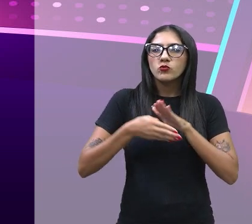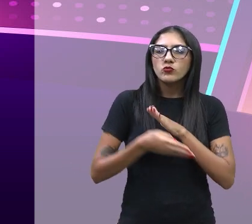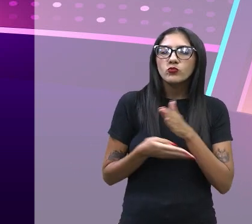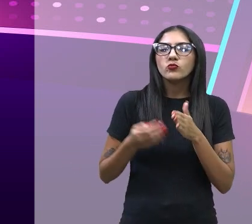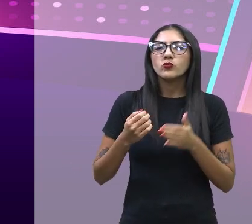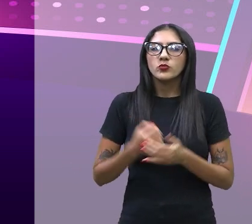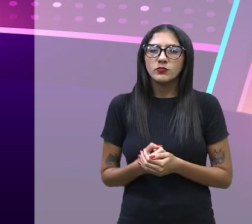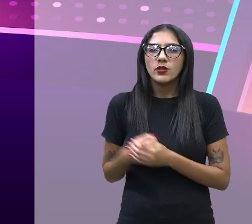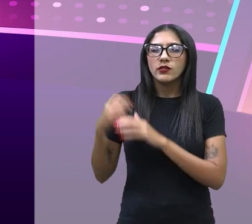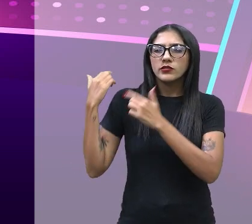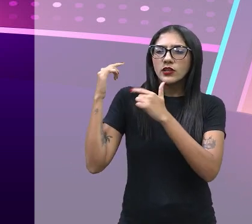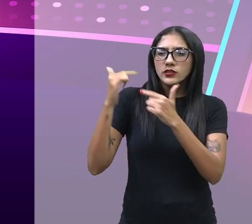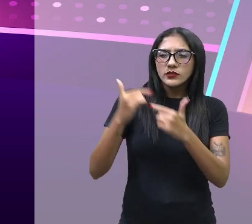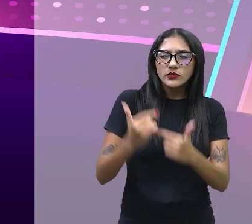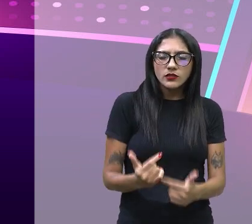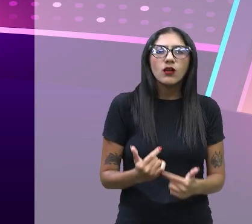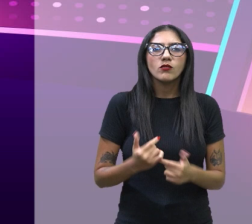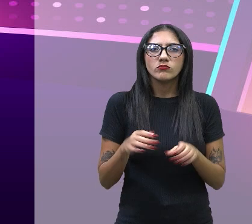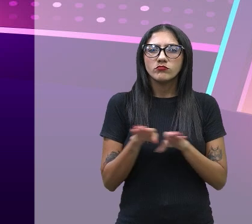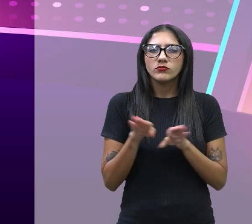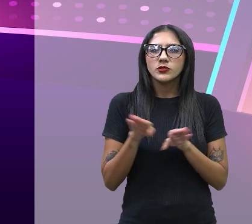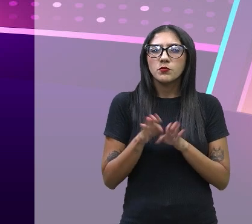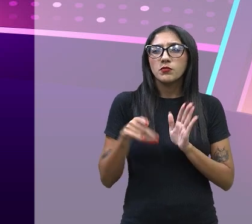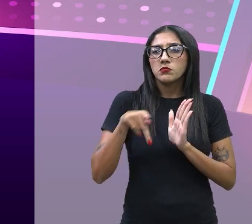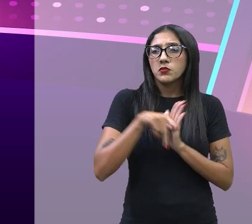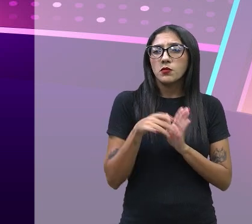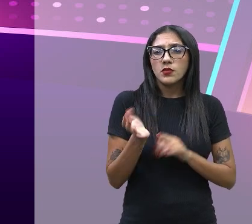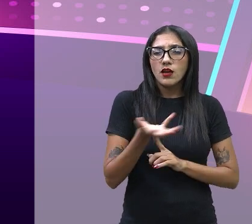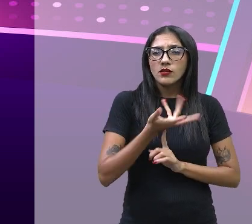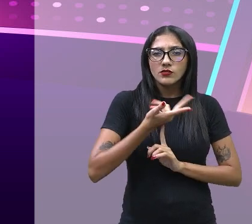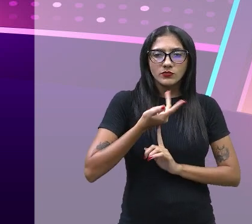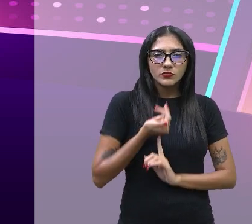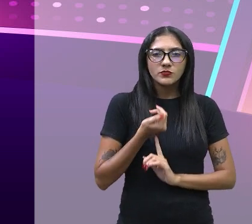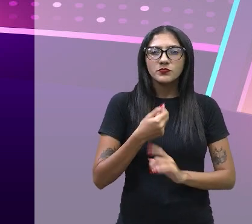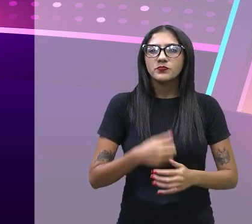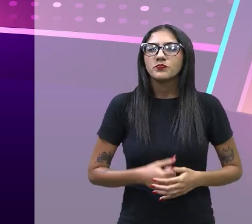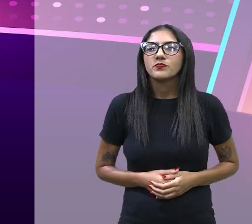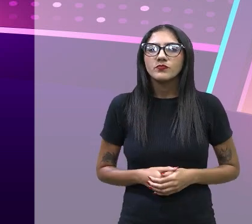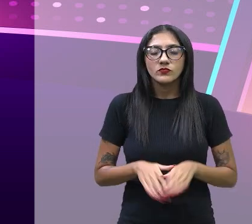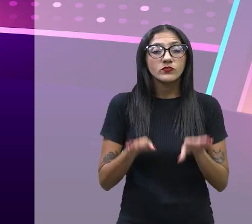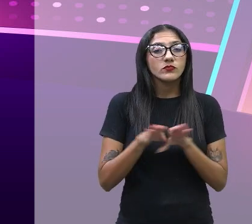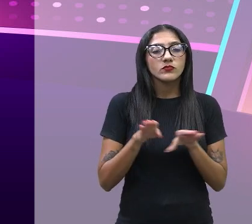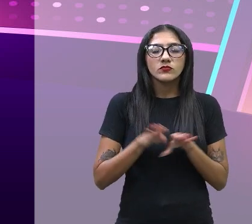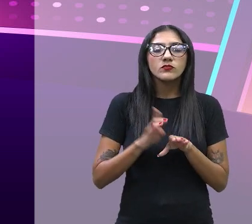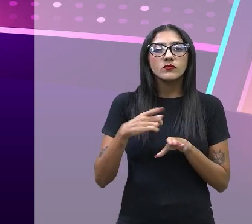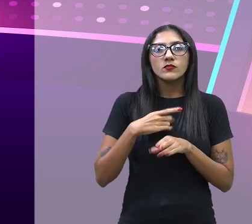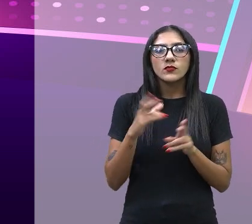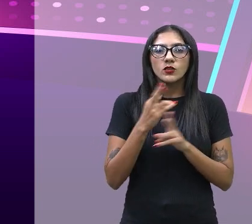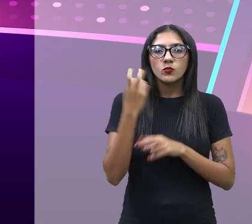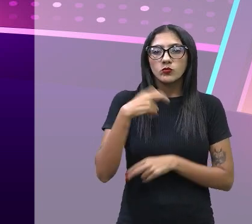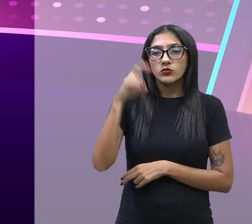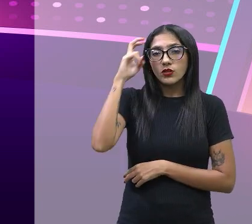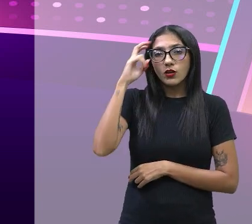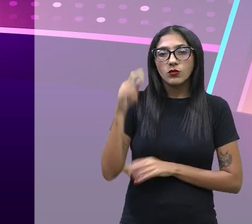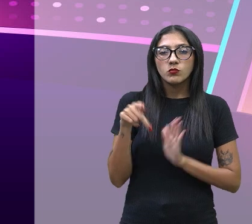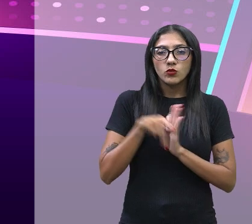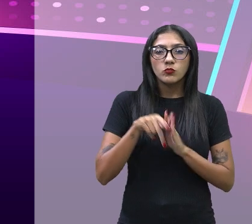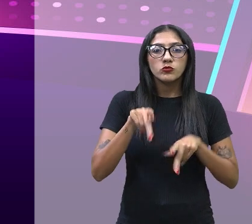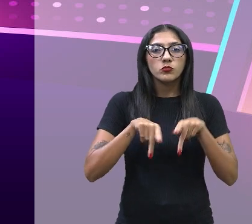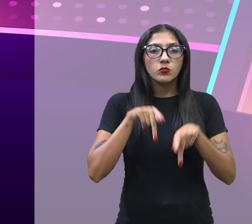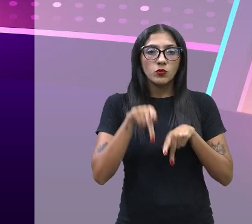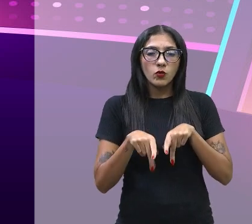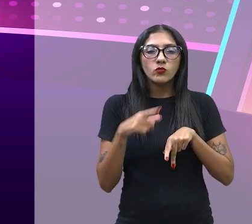hábitos e expressões artísticas, e constitui a manifestação cultural de um povo que se